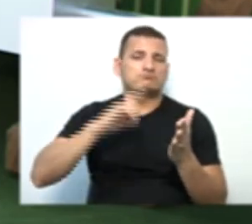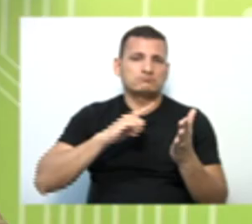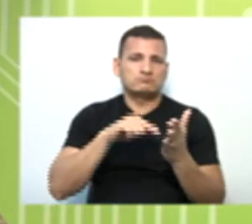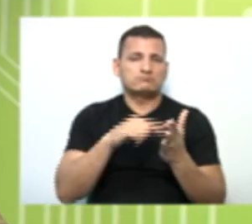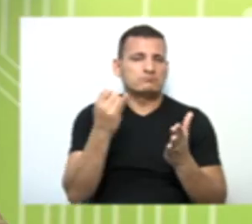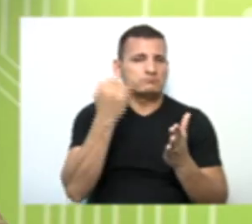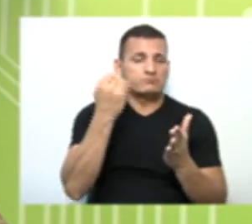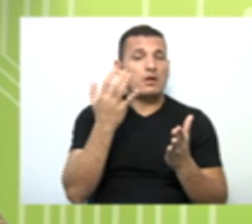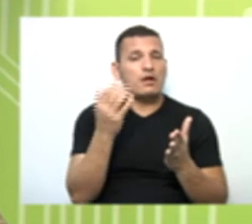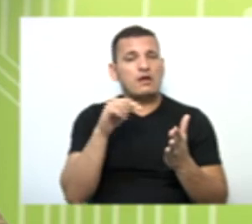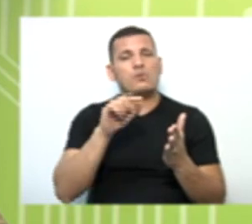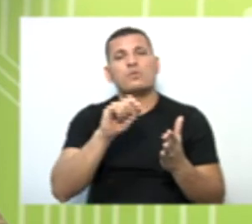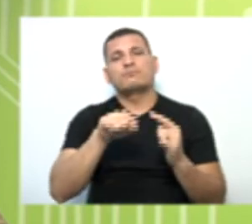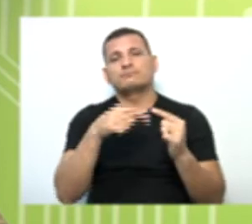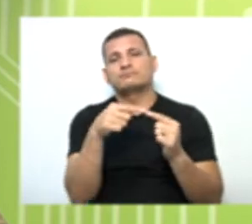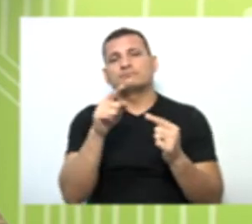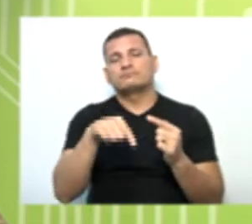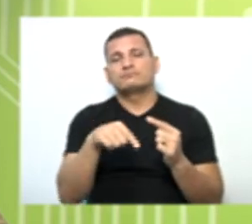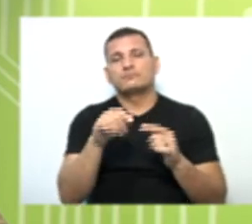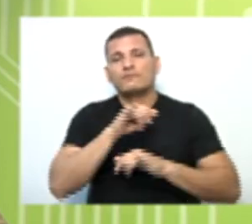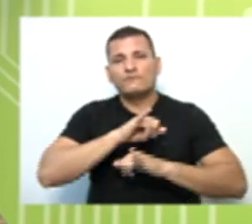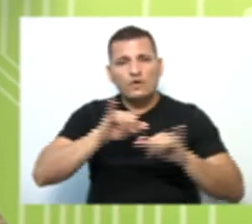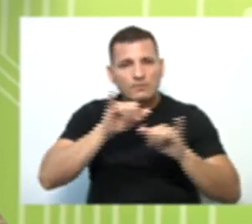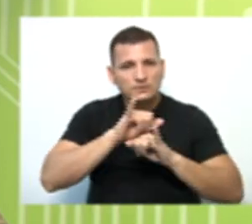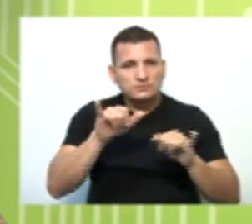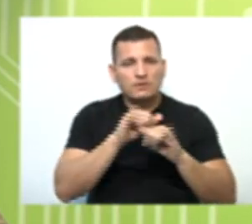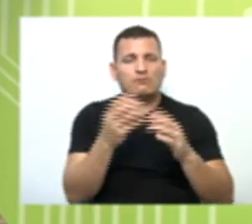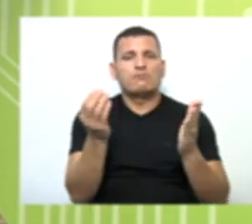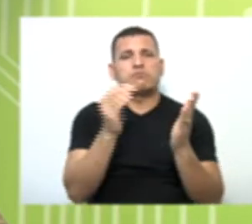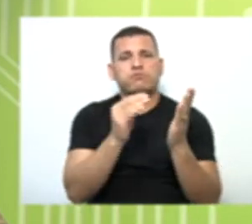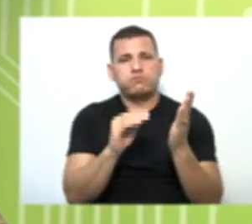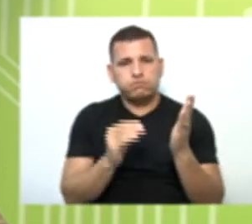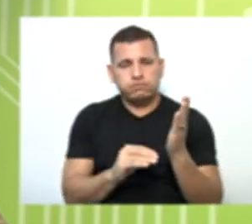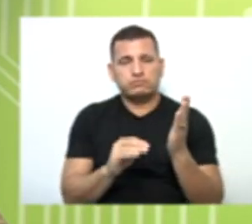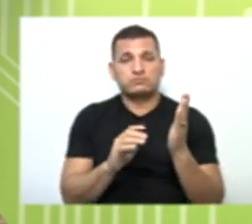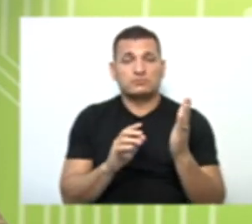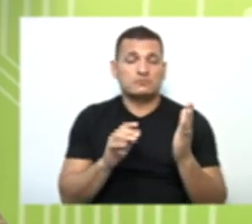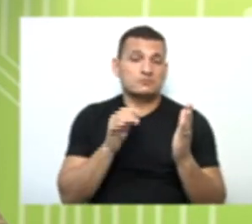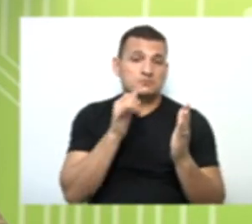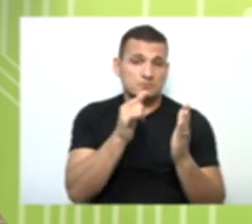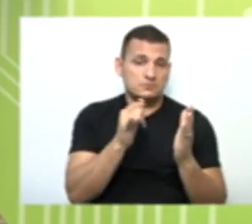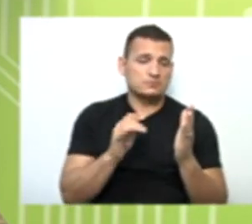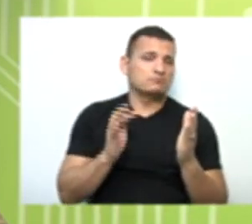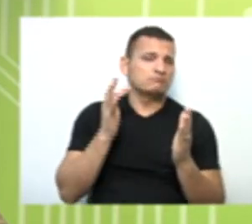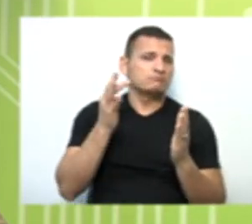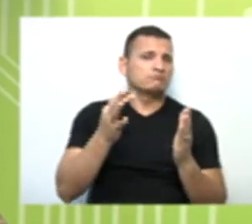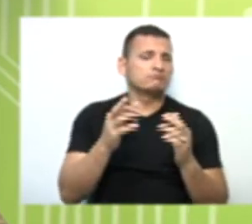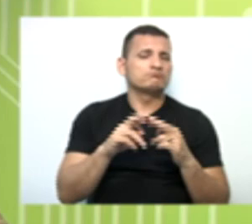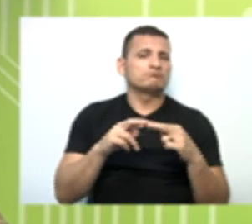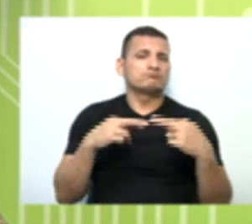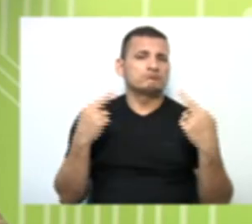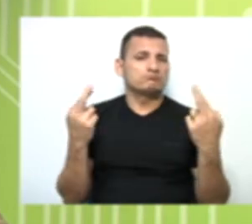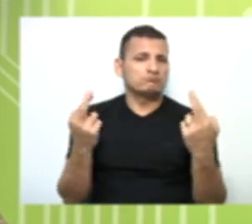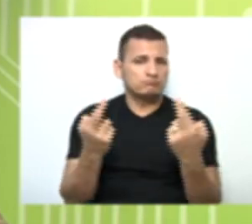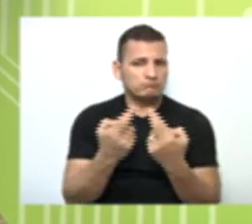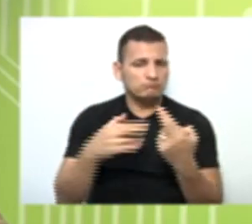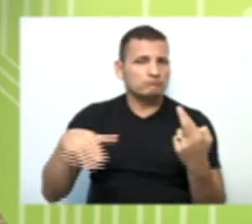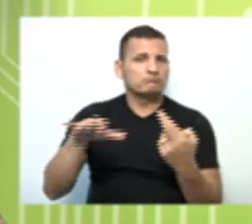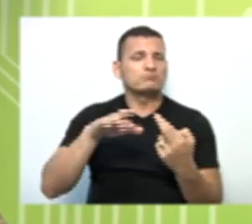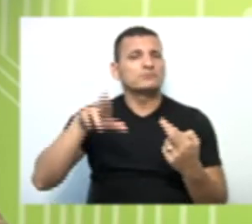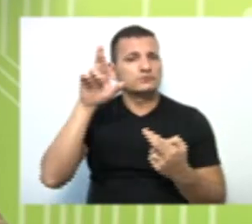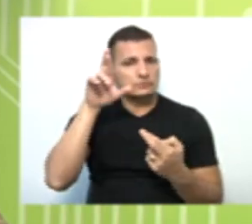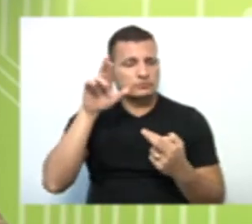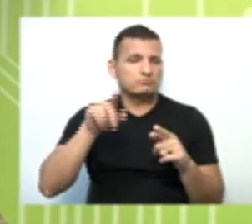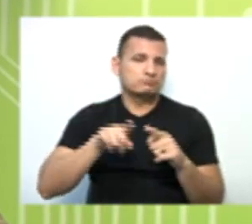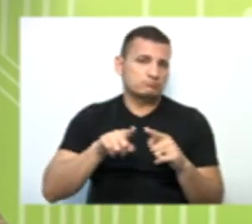é gerar informações para a tomada de decisão dos cooperados e também dos outros órgãos. Vamos lá,